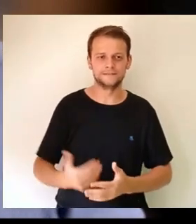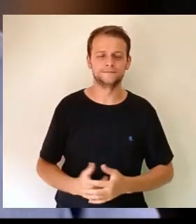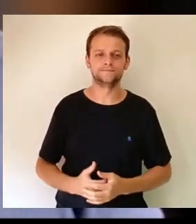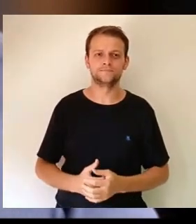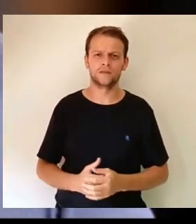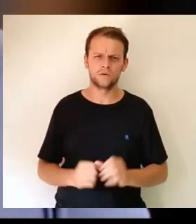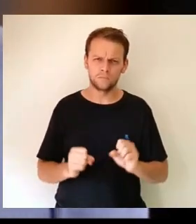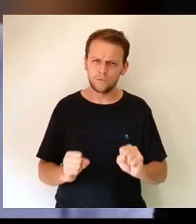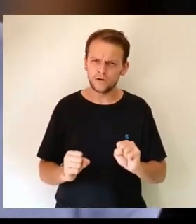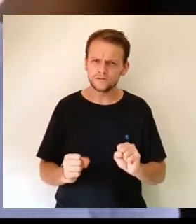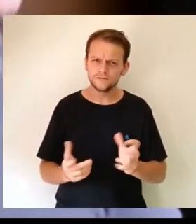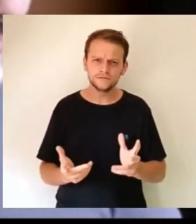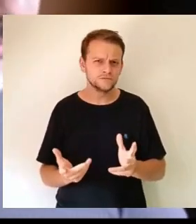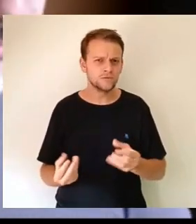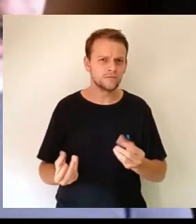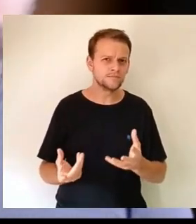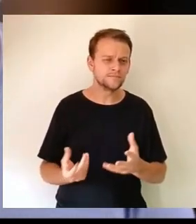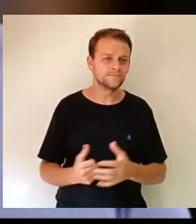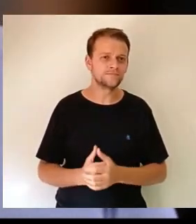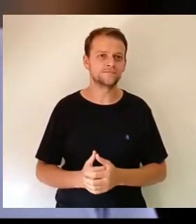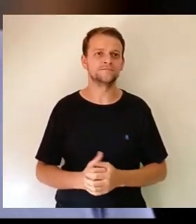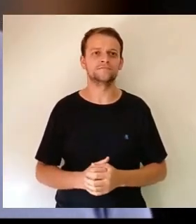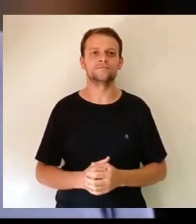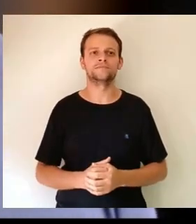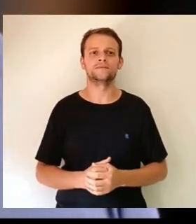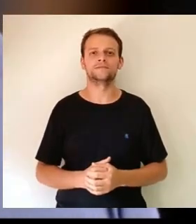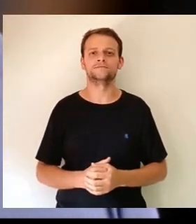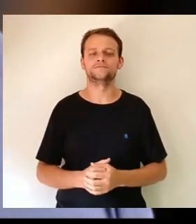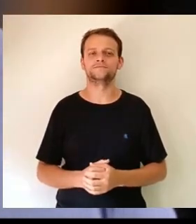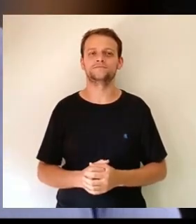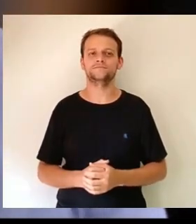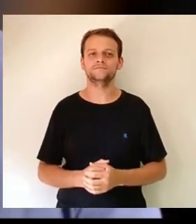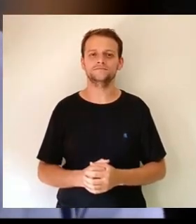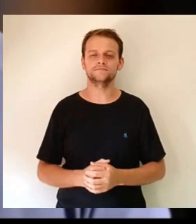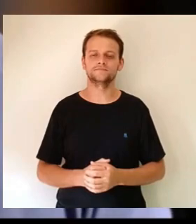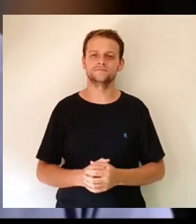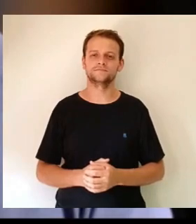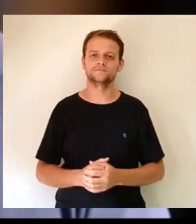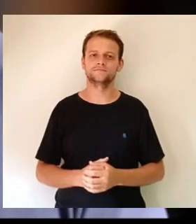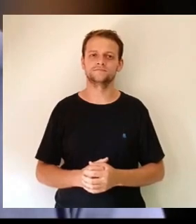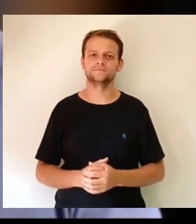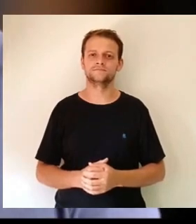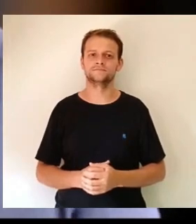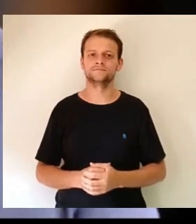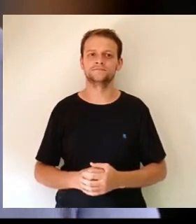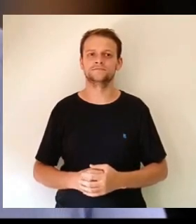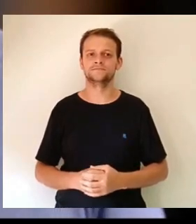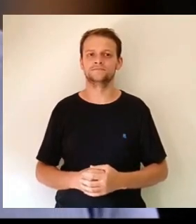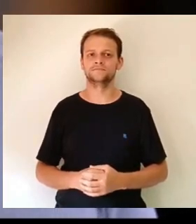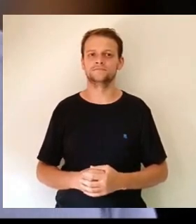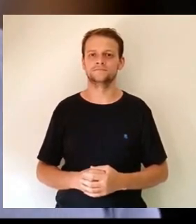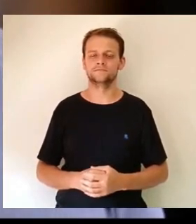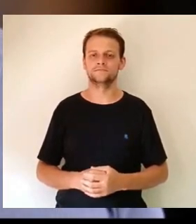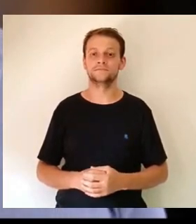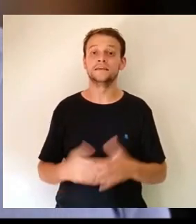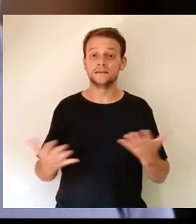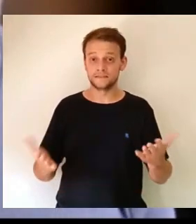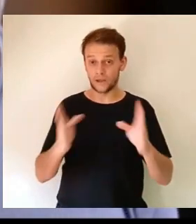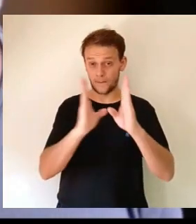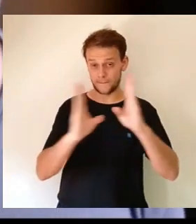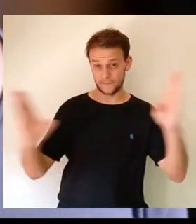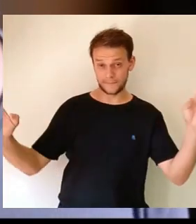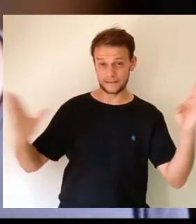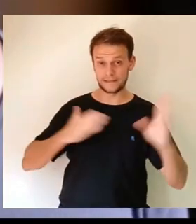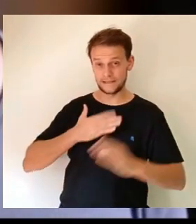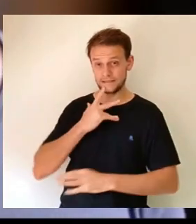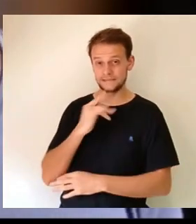Eu vou mostrar aqui. Posso mostrar umas coisas? Depois eu entro na questão do custo, só para falar um pouquinho. Então,